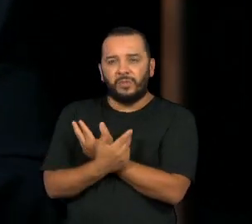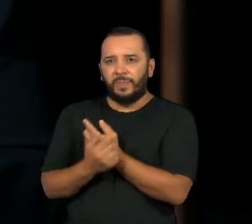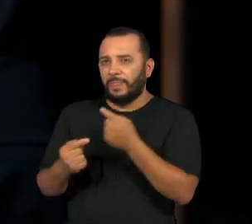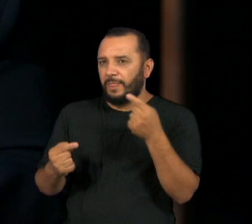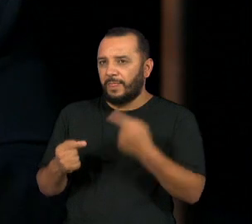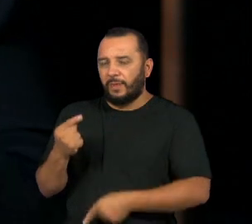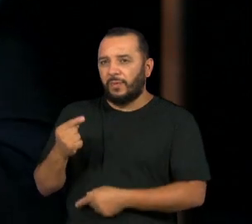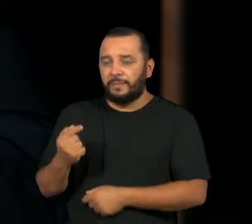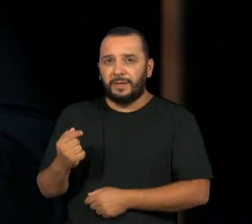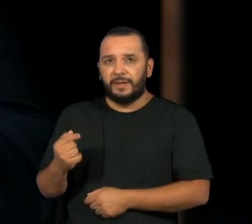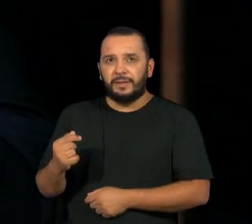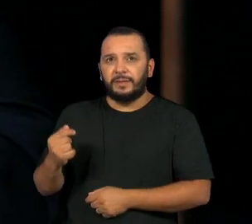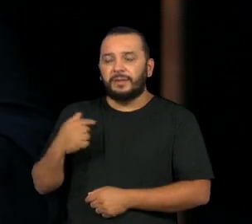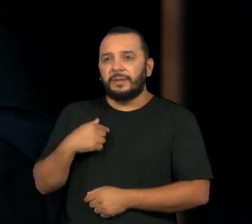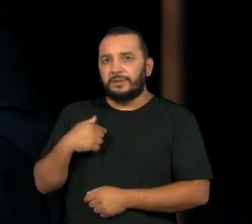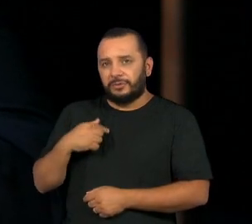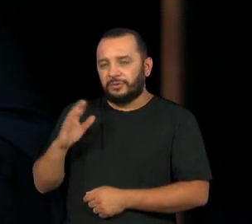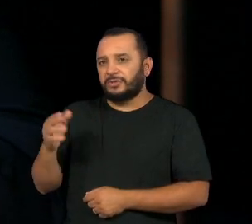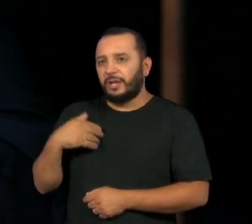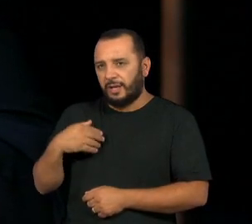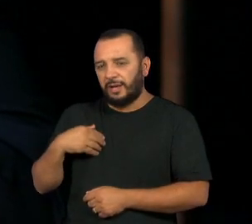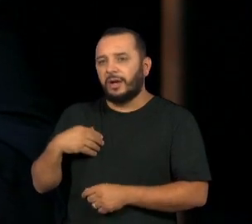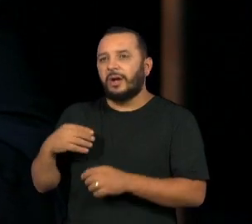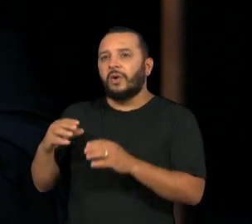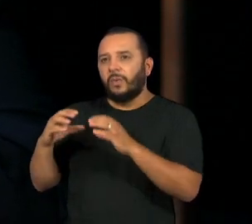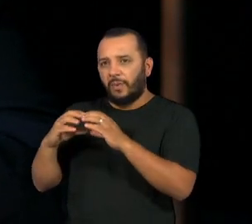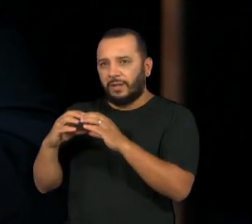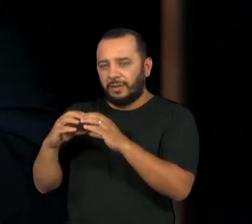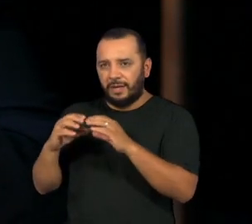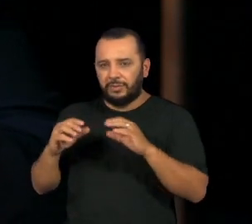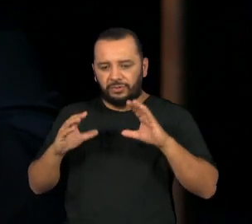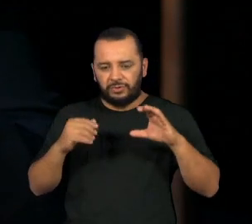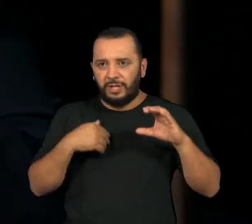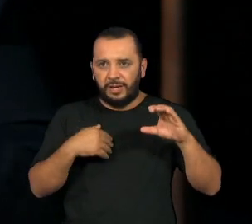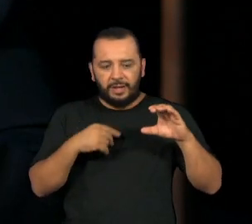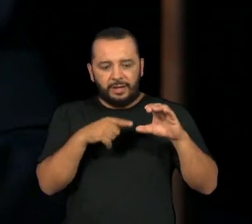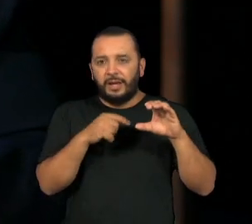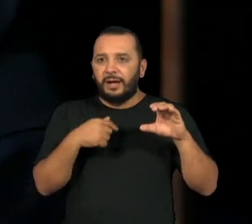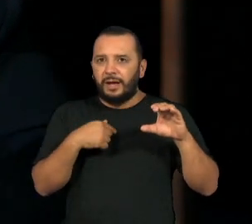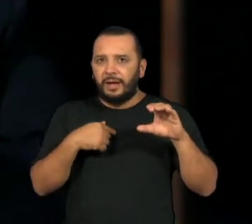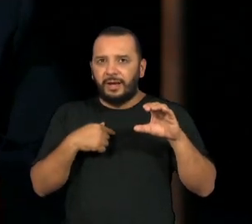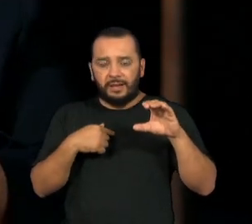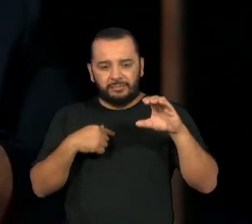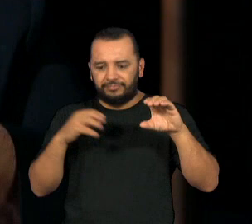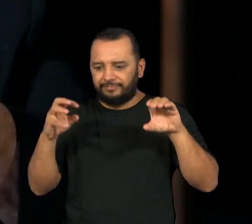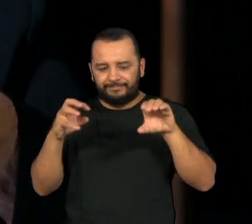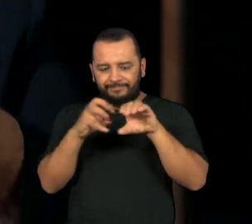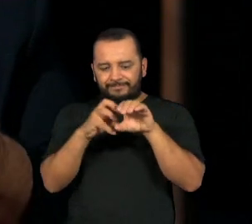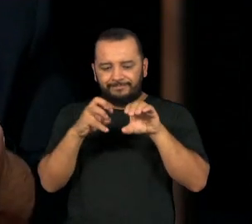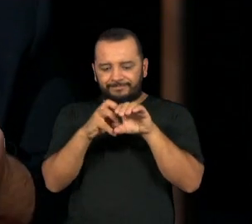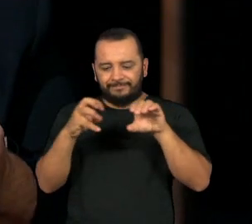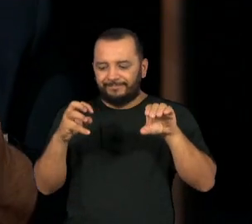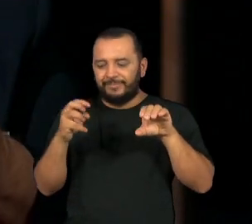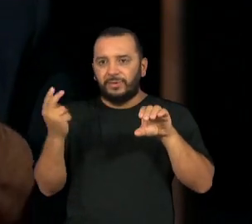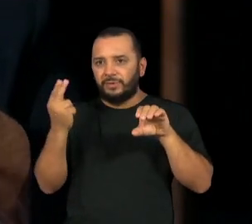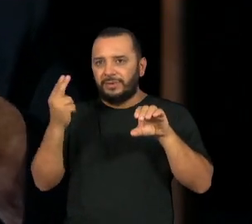Um quadrado não entra numa estrela, aqueles joguinhos de criança. Mas você tem que